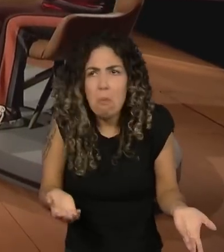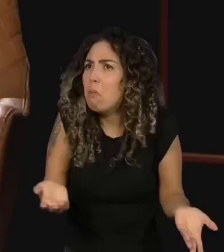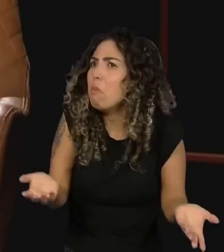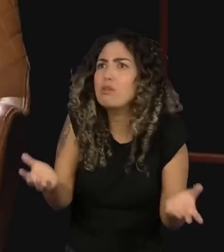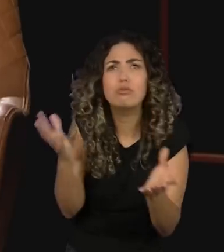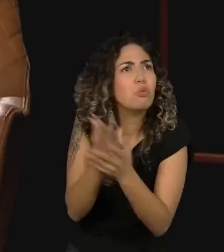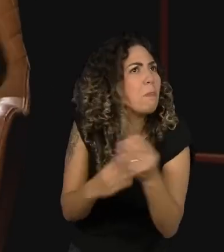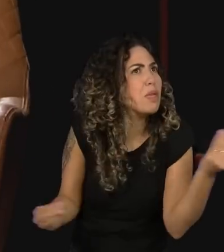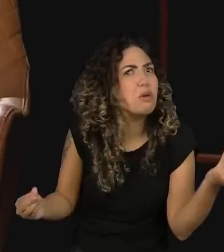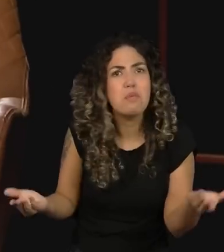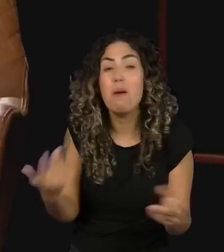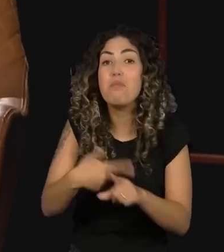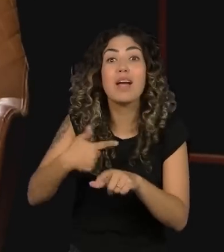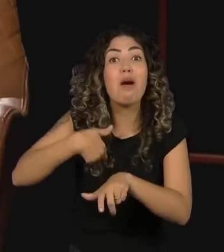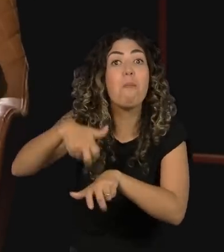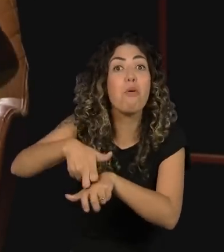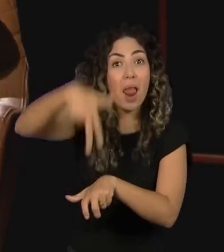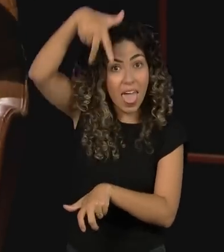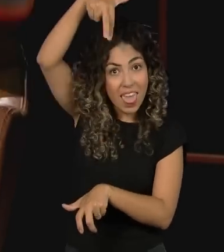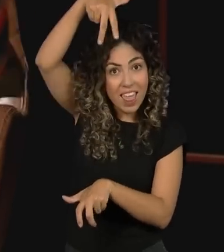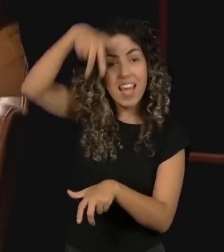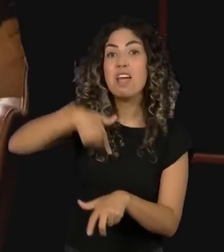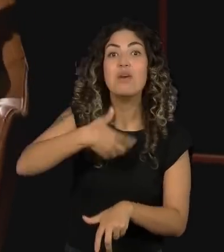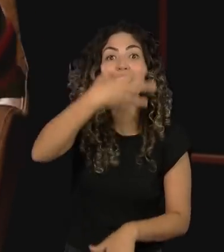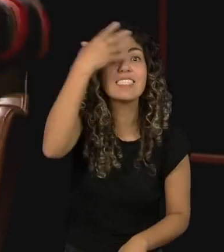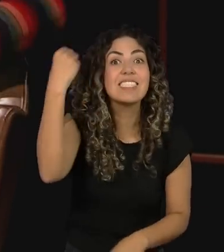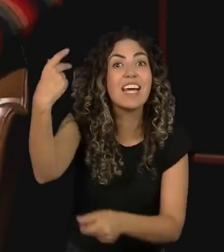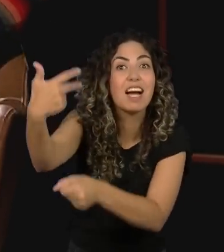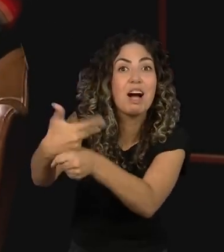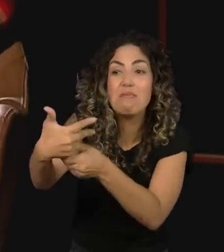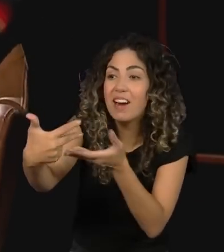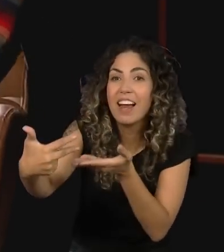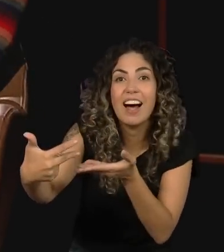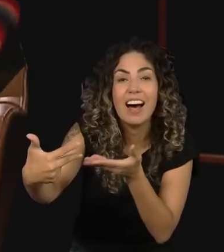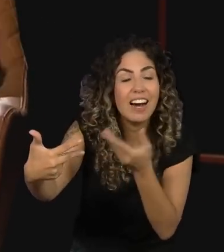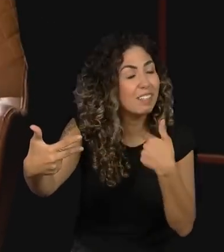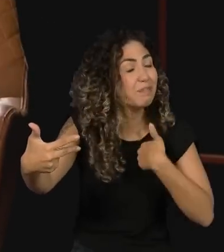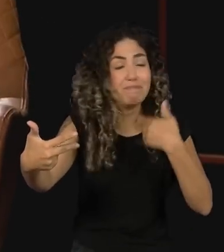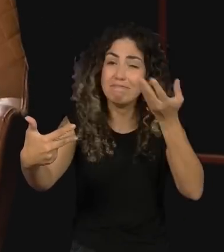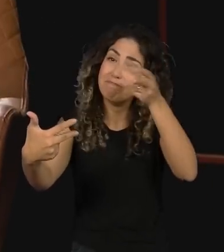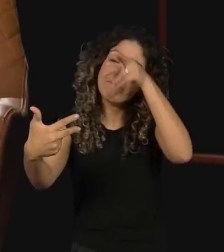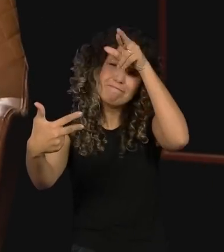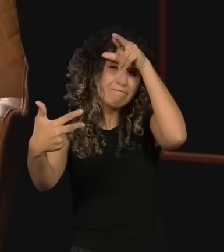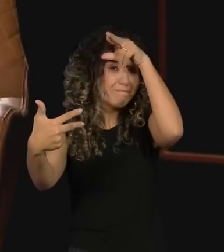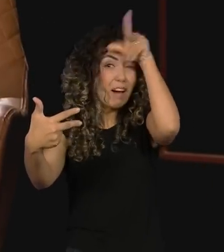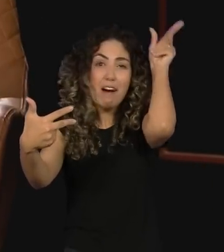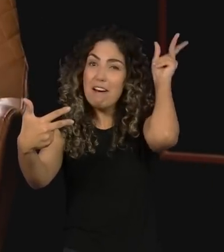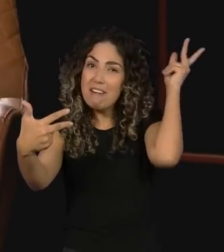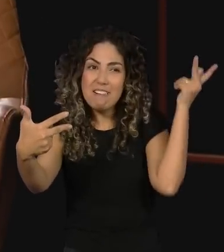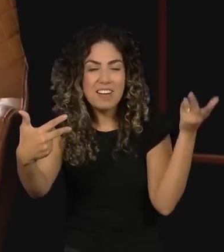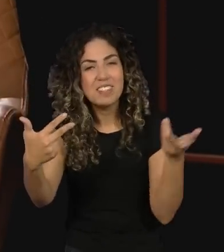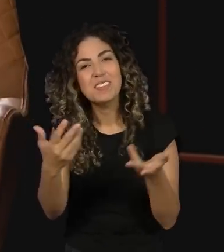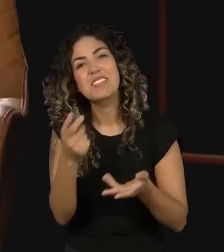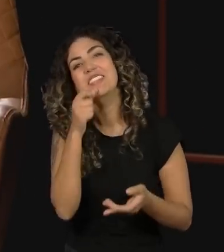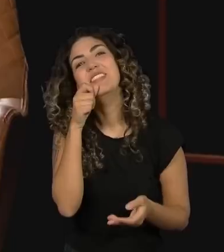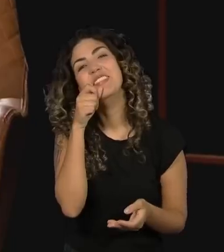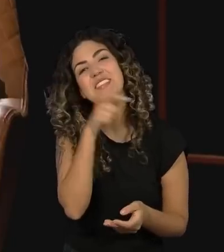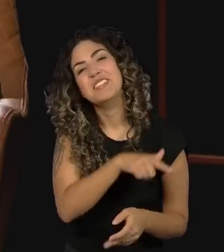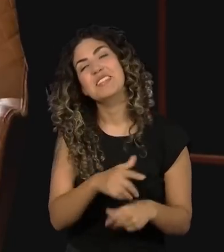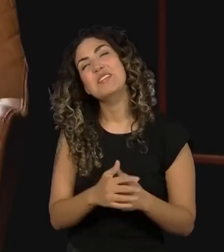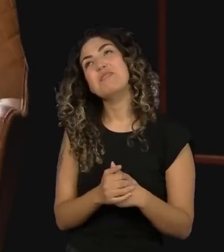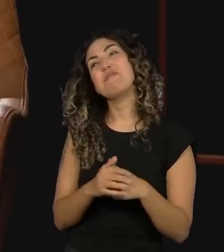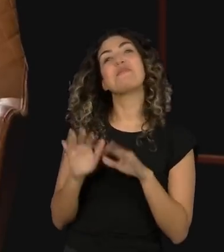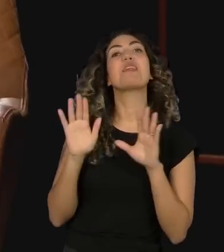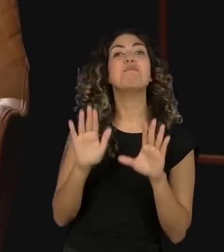Eu tinha voado para cima, eu esqueci que tinha câmera, completamente. Então, essa história,